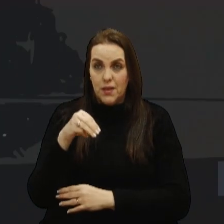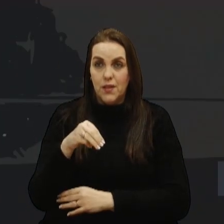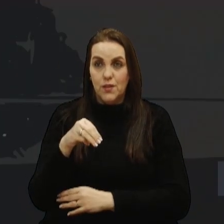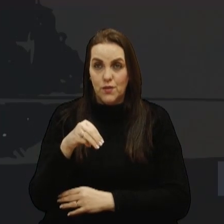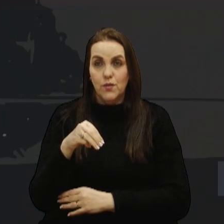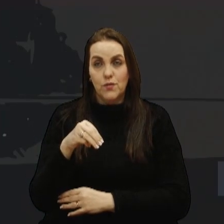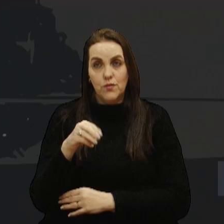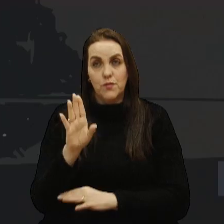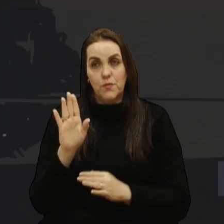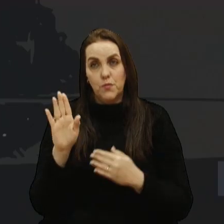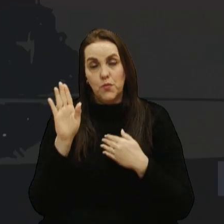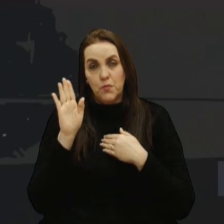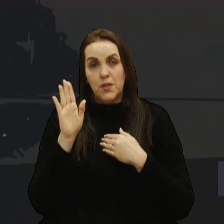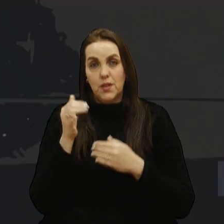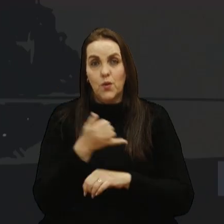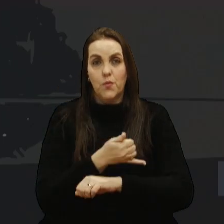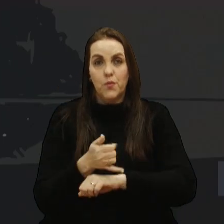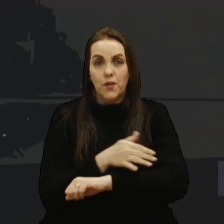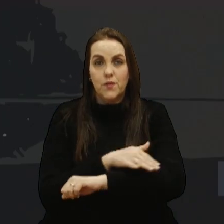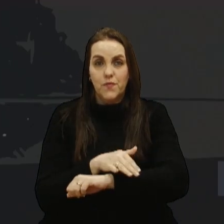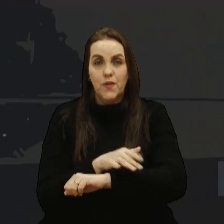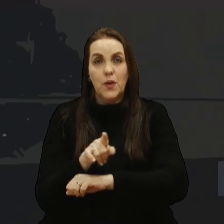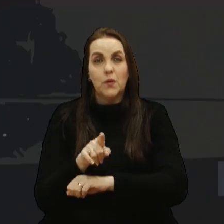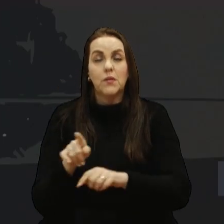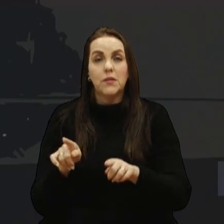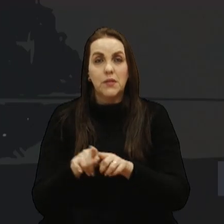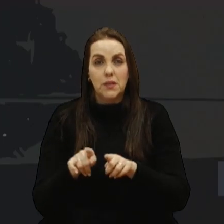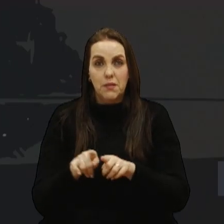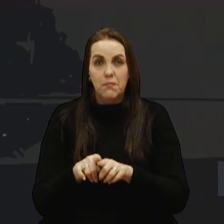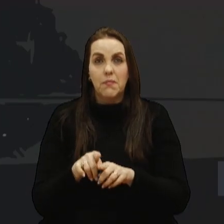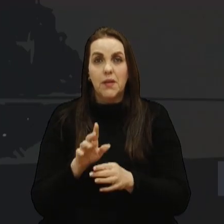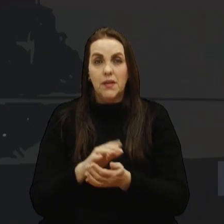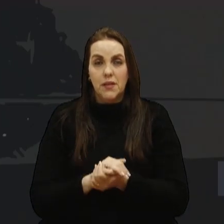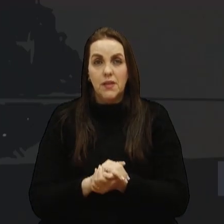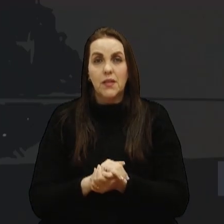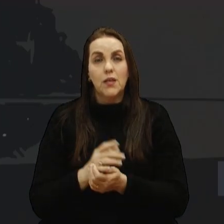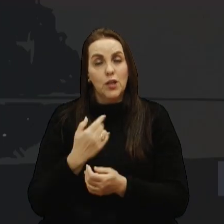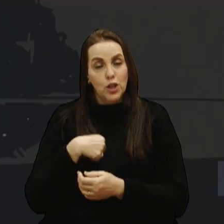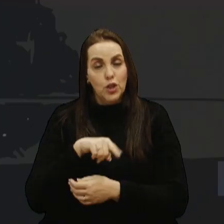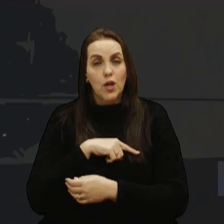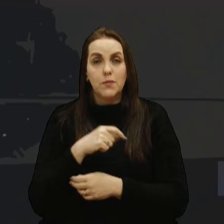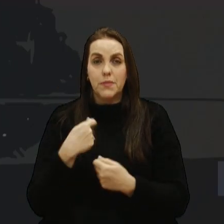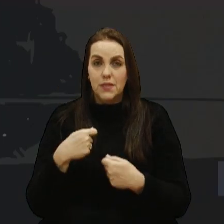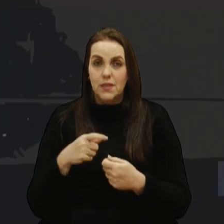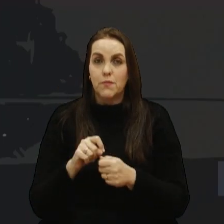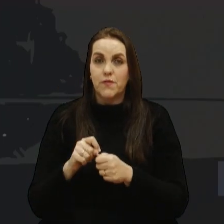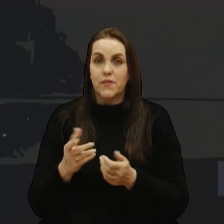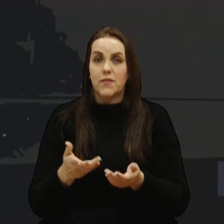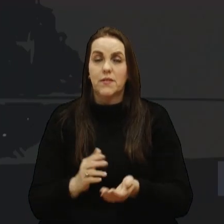foi prometido de asfalto, foi inclusive piqueteado. Nós precisamos fazer.